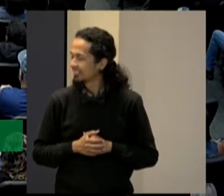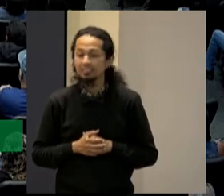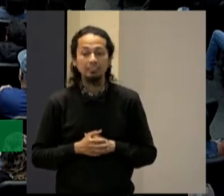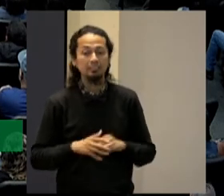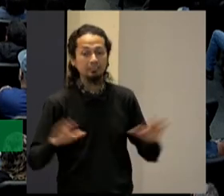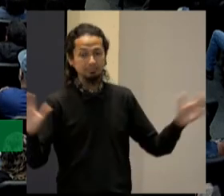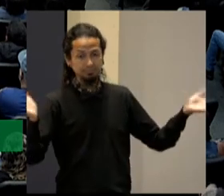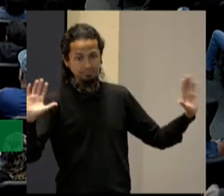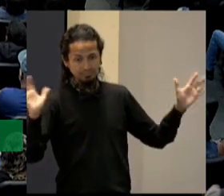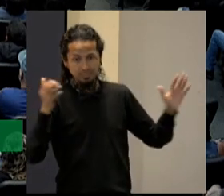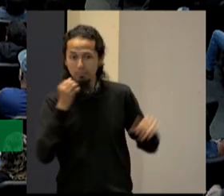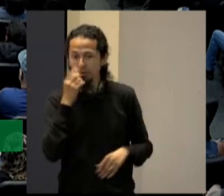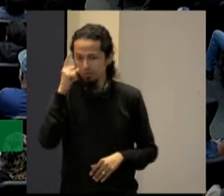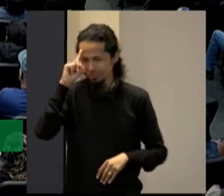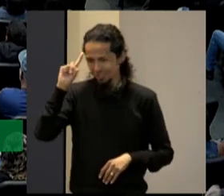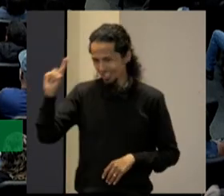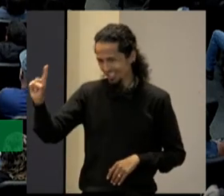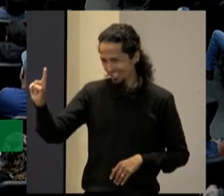Bom dia.